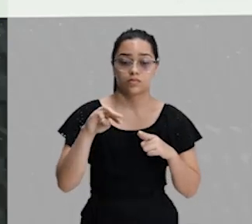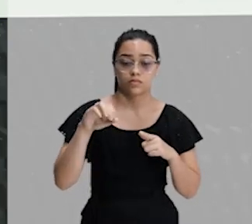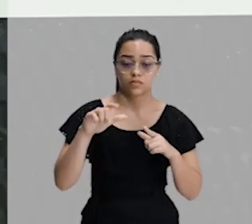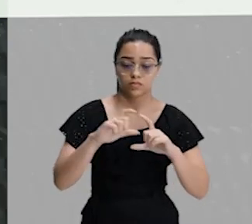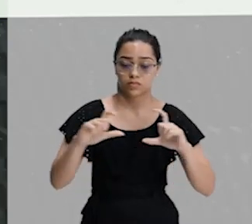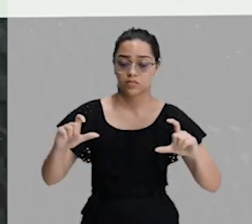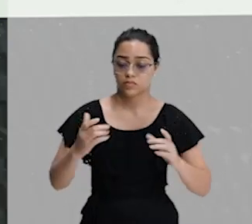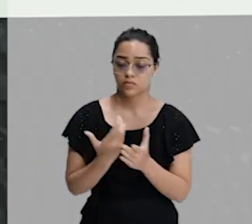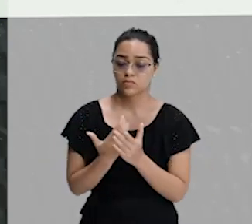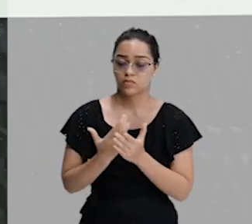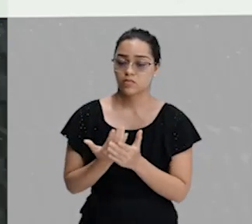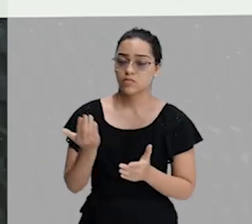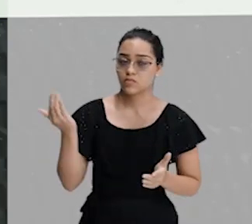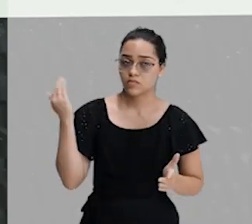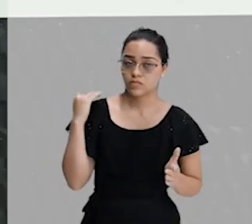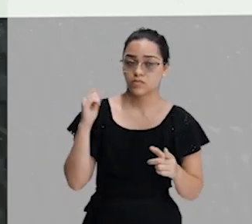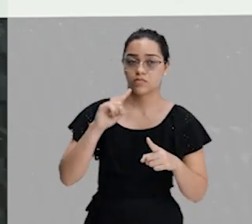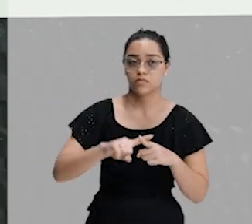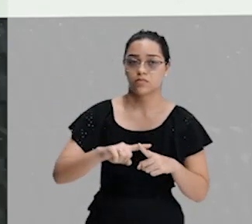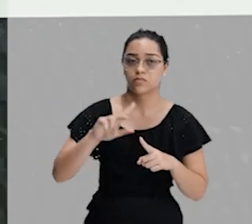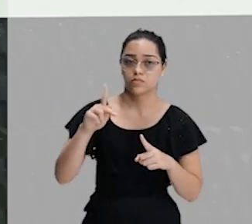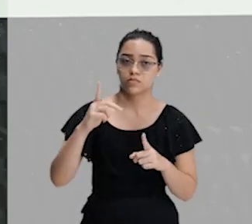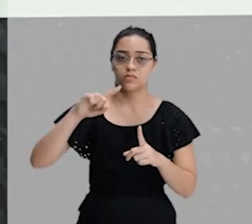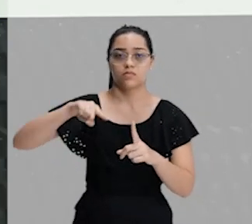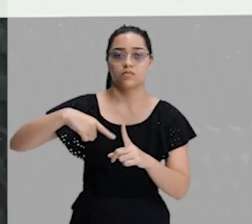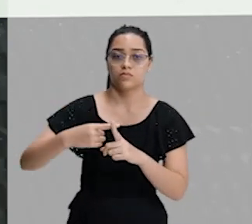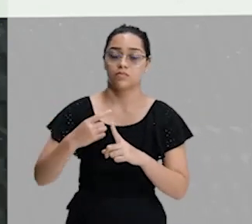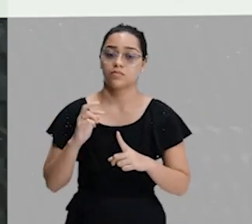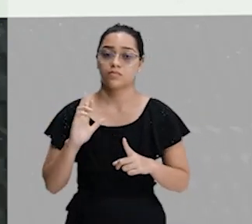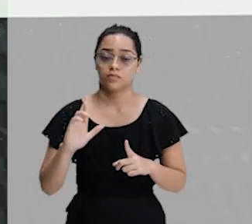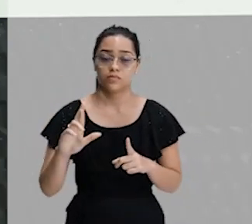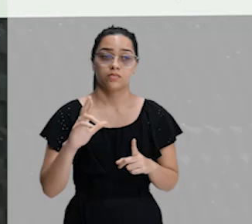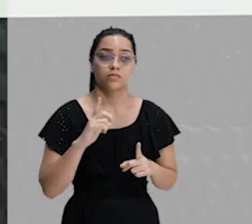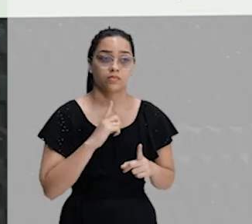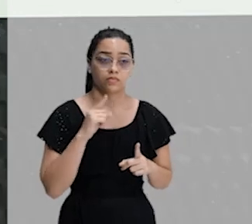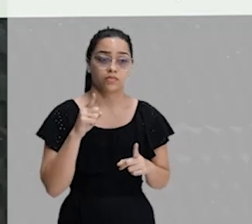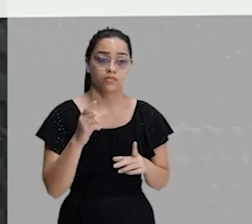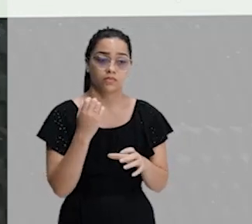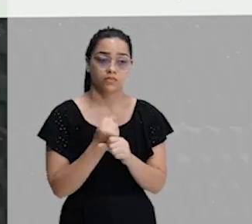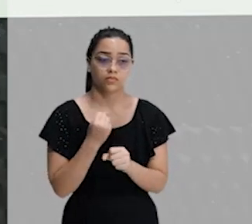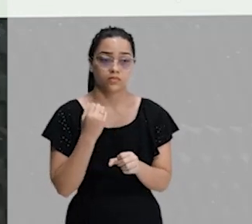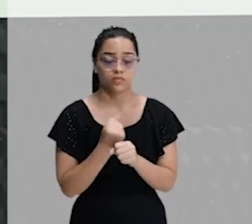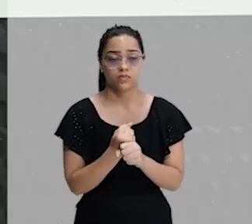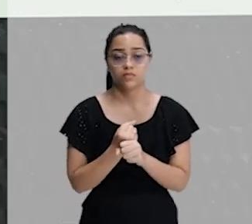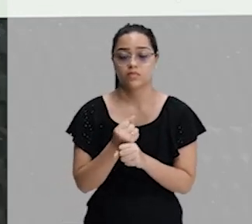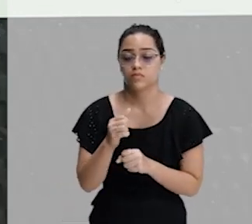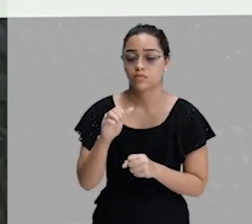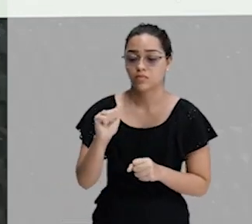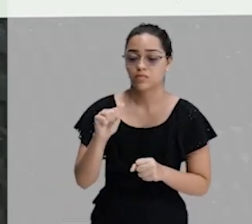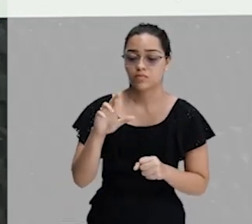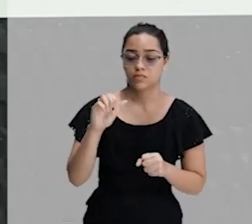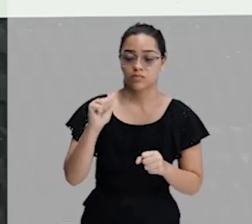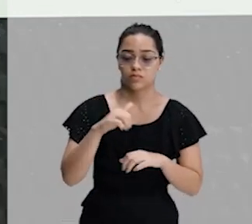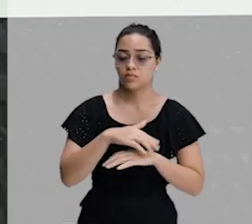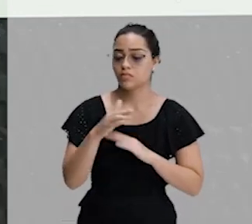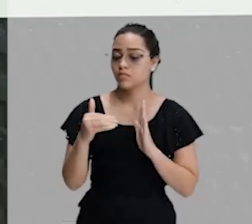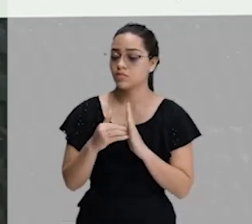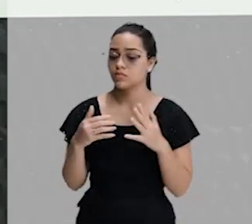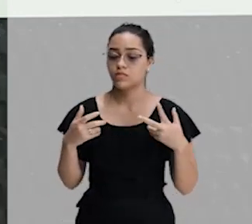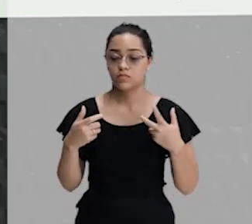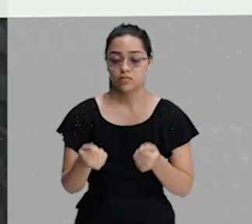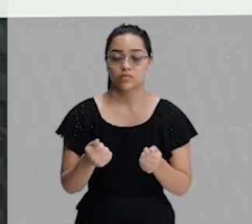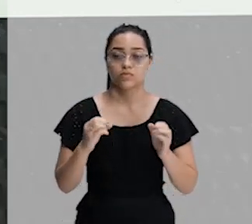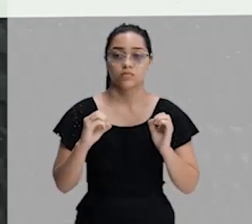passada. 2πr que multiplica H mais R. Tá? É uma fórmula que você calcula a área total de todo o